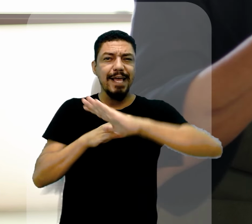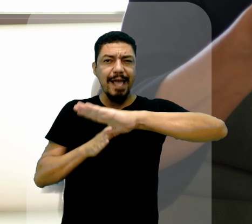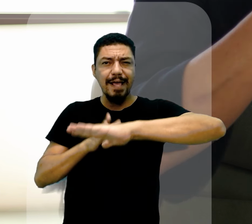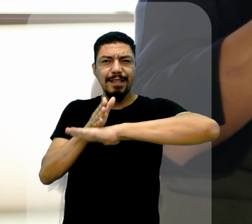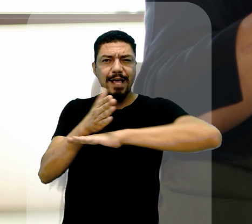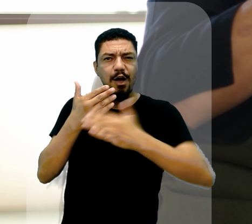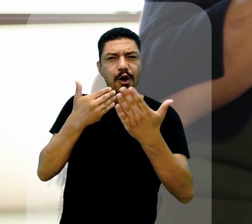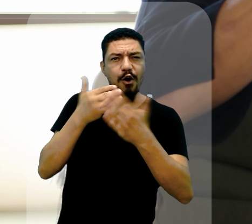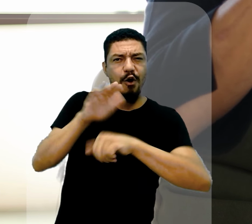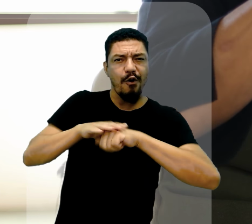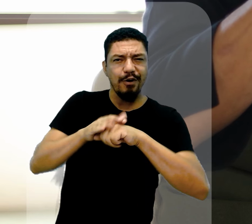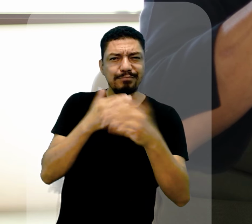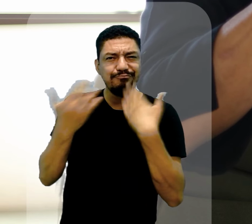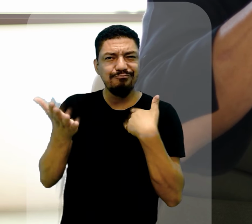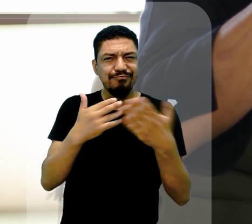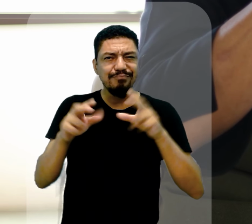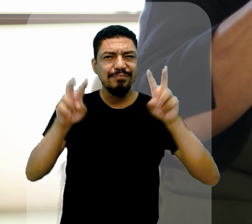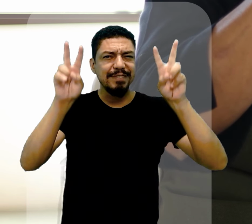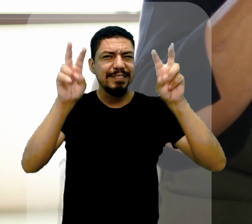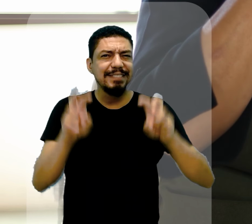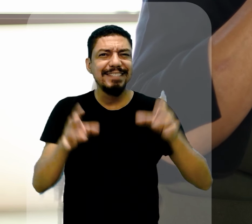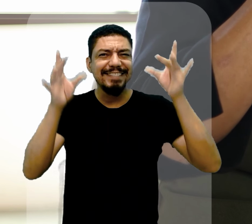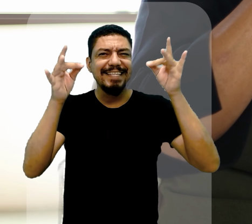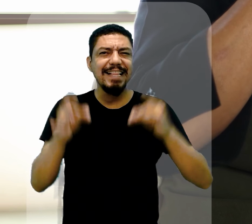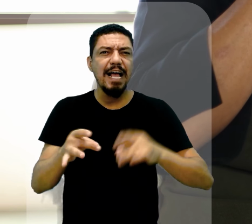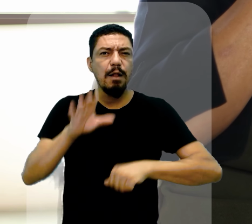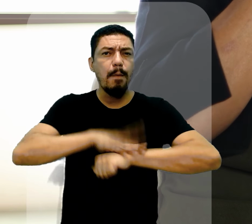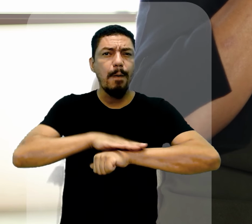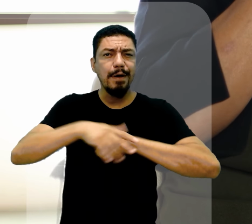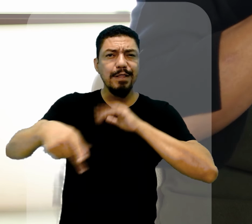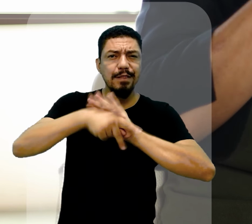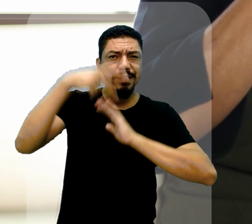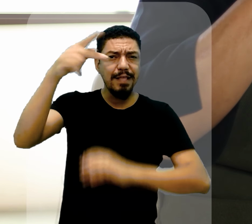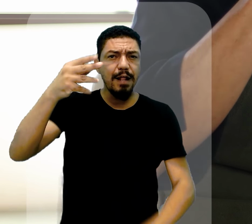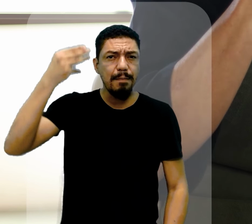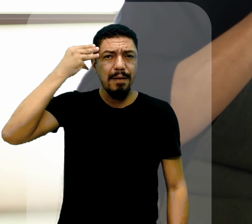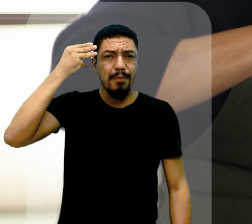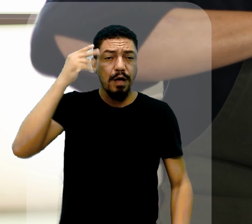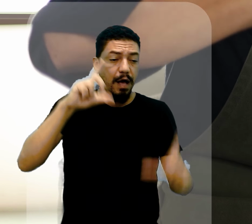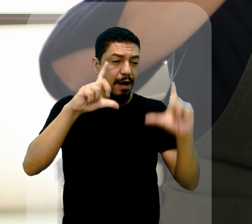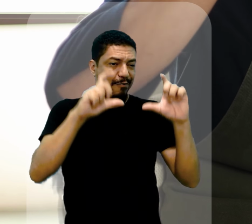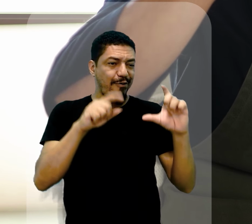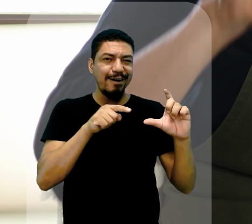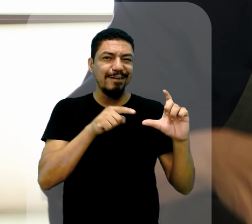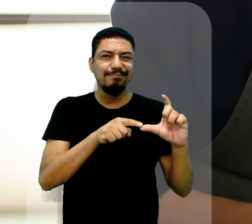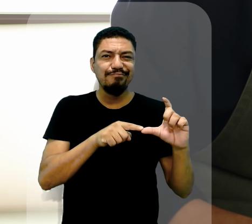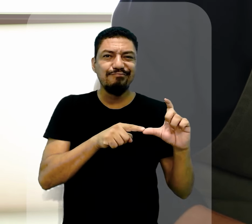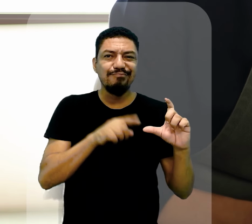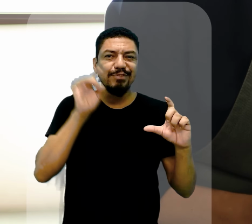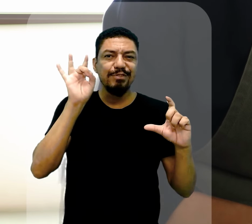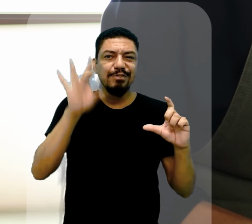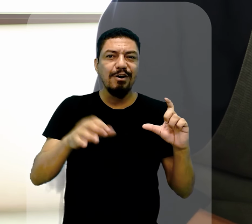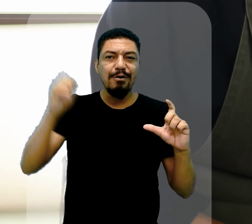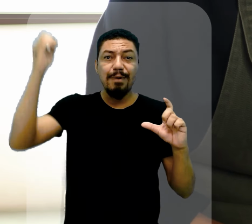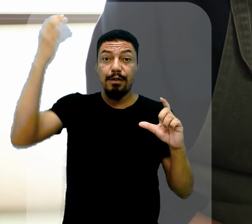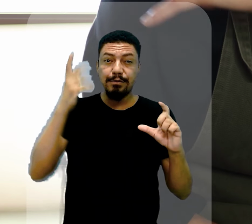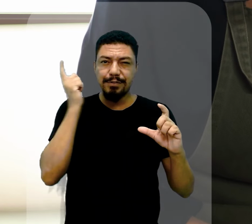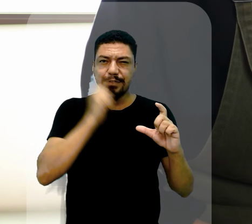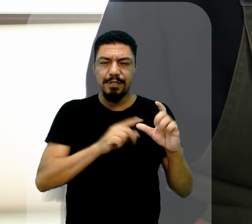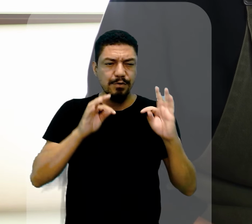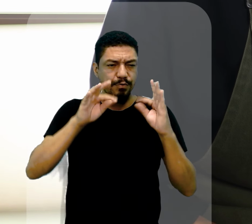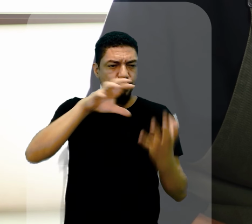desses detalhes e desses momentos de memórias, que às vezes a foto só é uma luz para